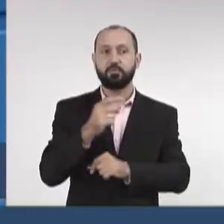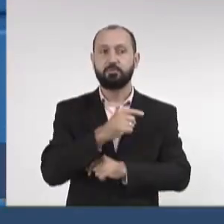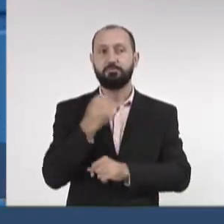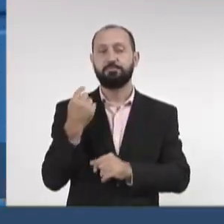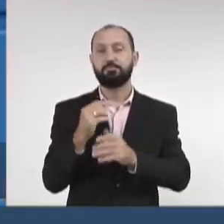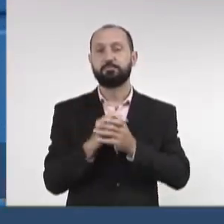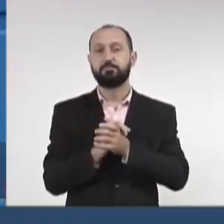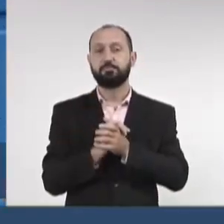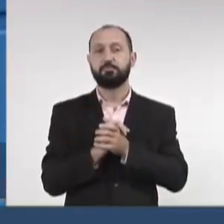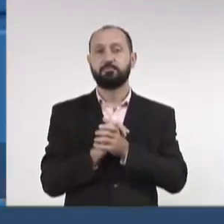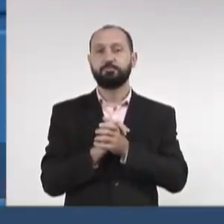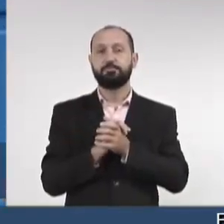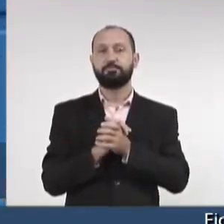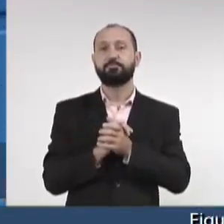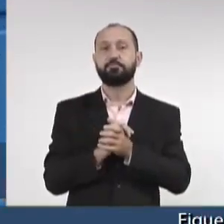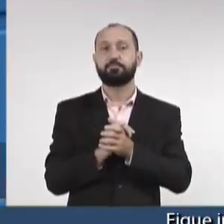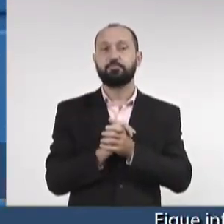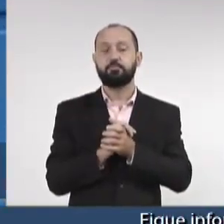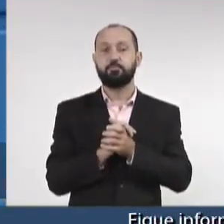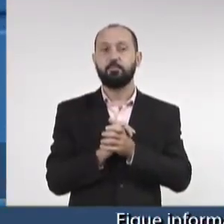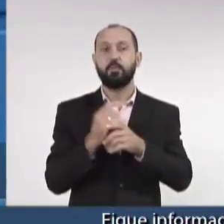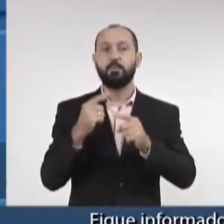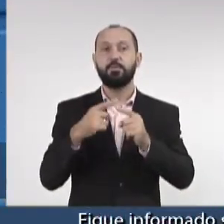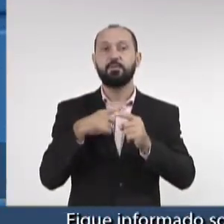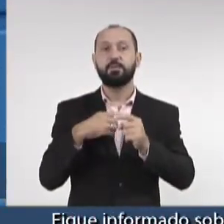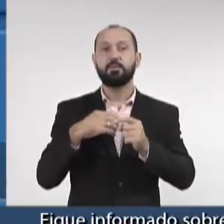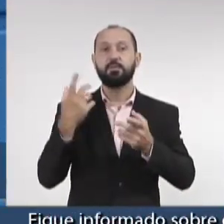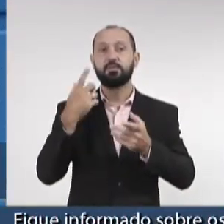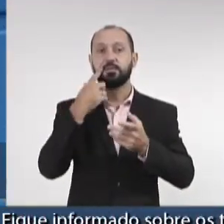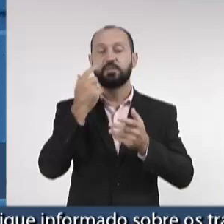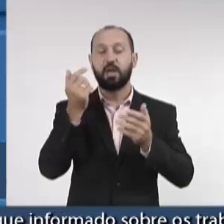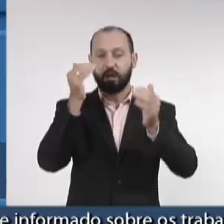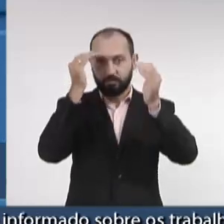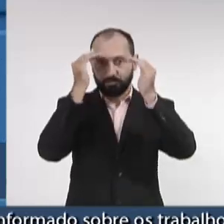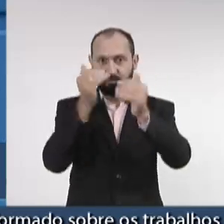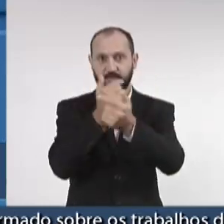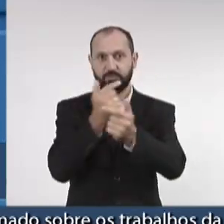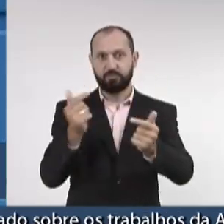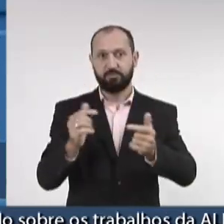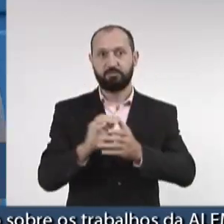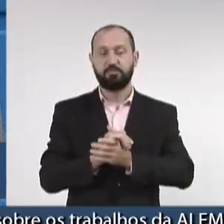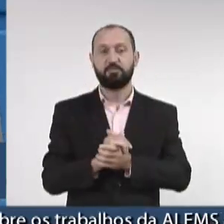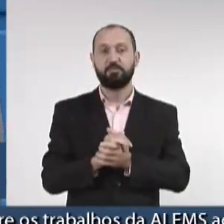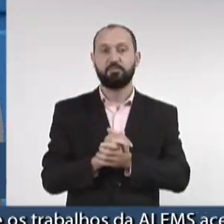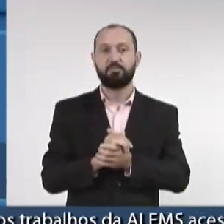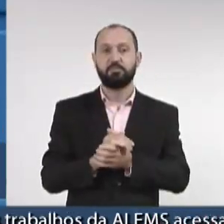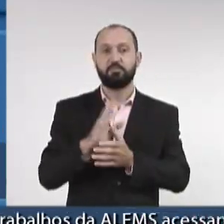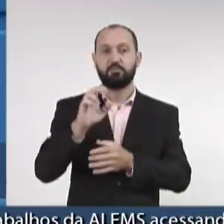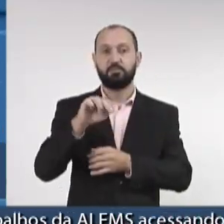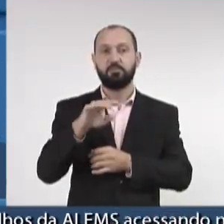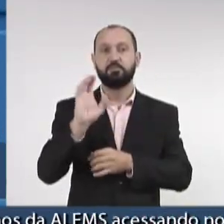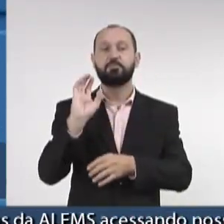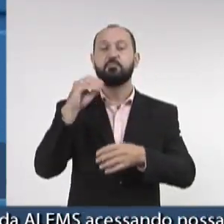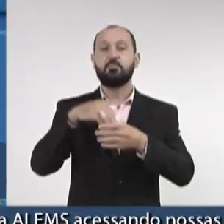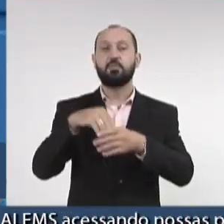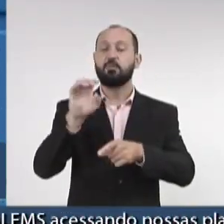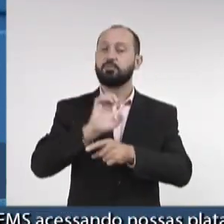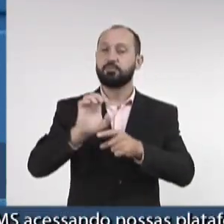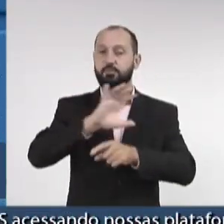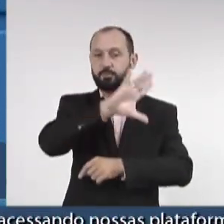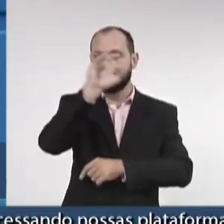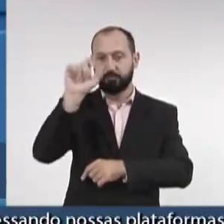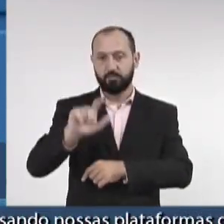Fernandes, que é o presidente da Frente Parlamentar do Agronegócio, nós encaminhamos um pedido à ministra Simone